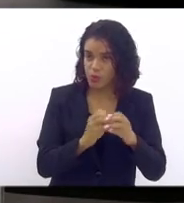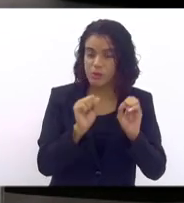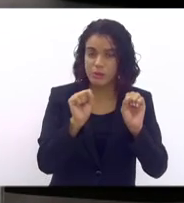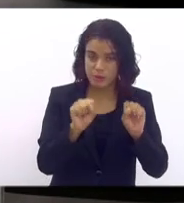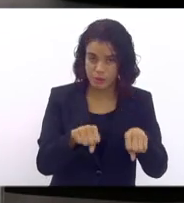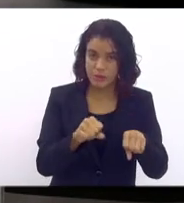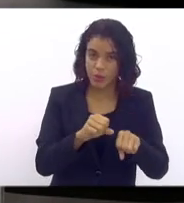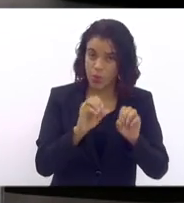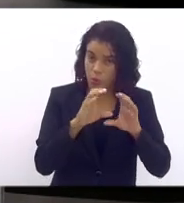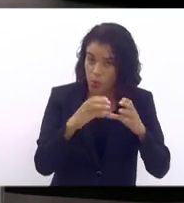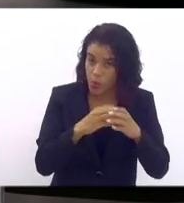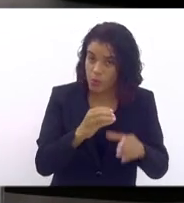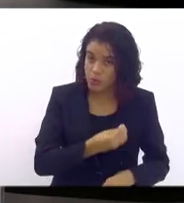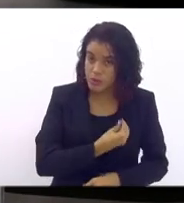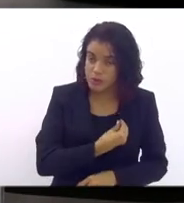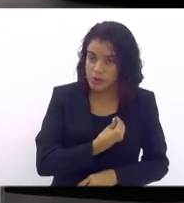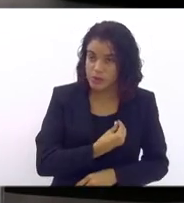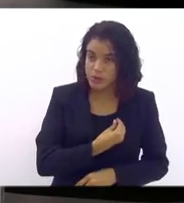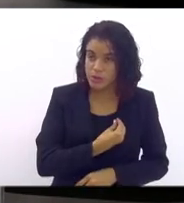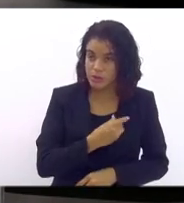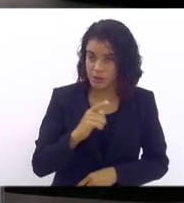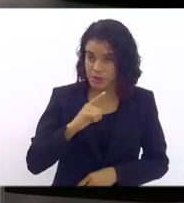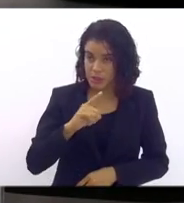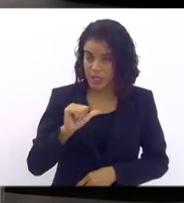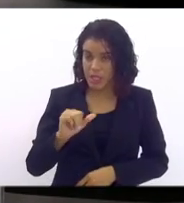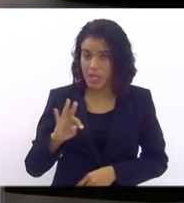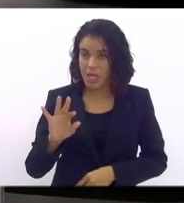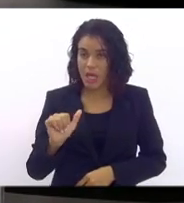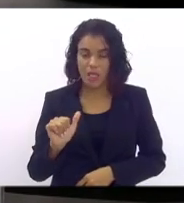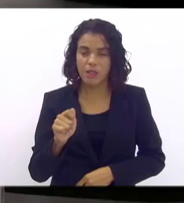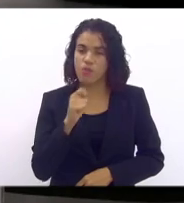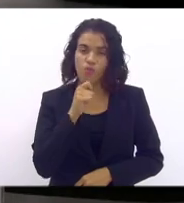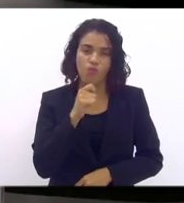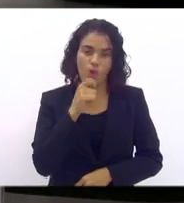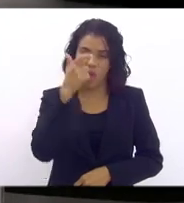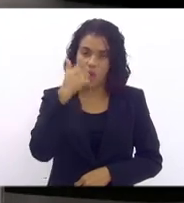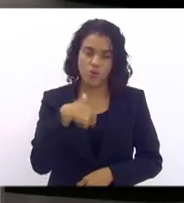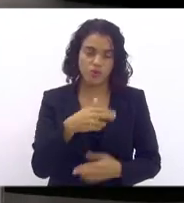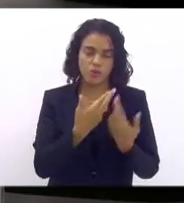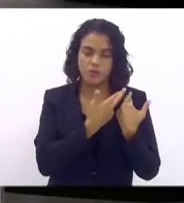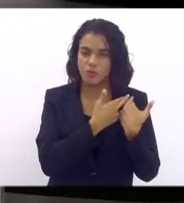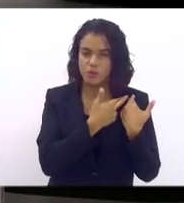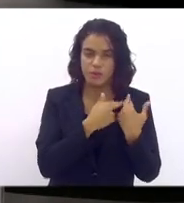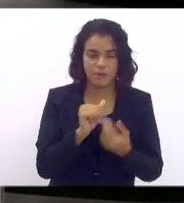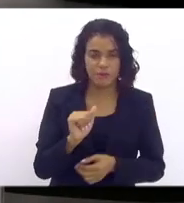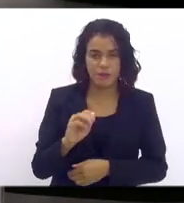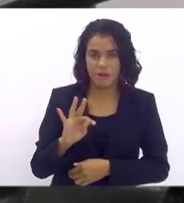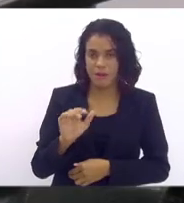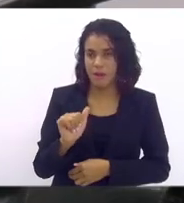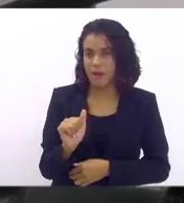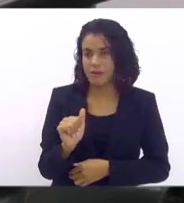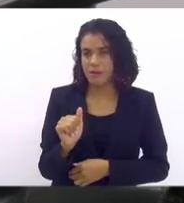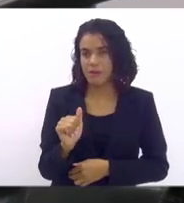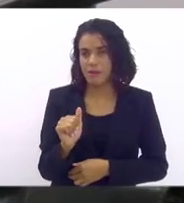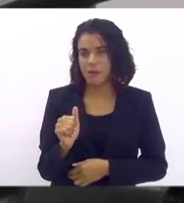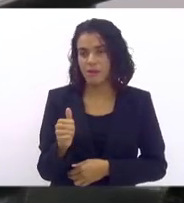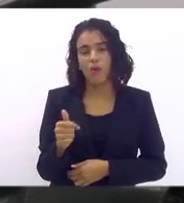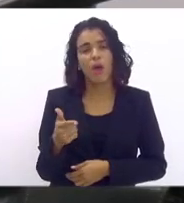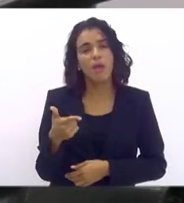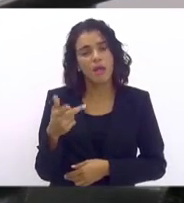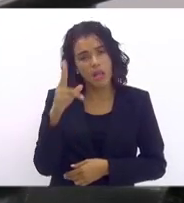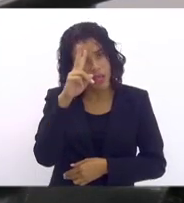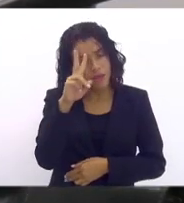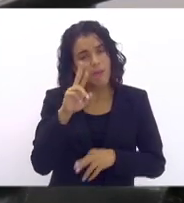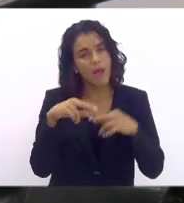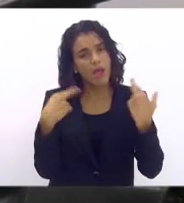sim sim tem ata dessas reuniões sim não fiz as atas não fiquei responsável por fazê-las particip passado foi falar que tinha at tá